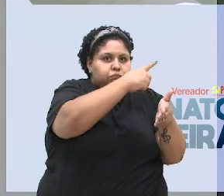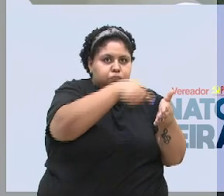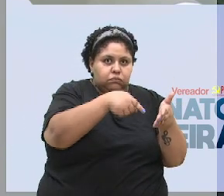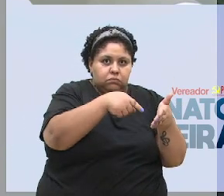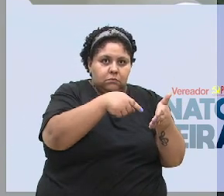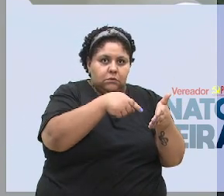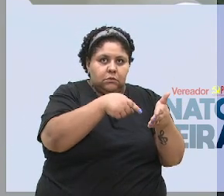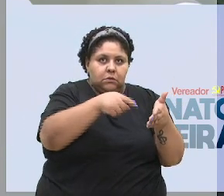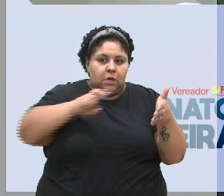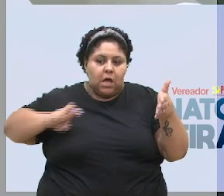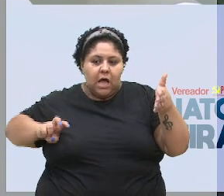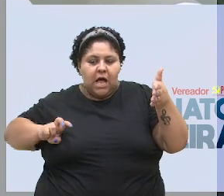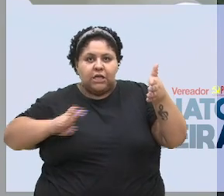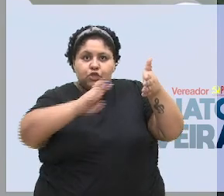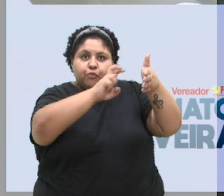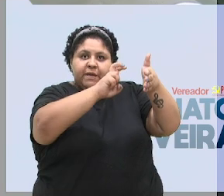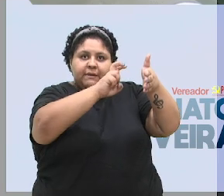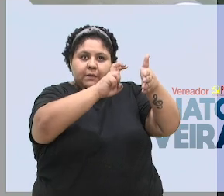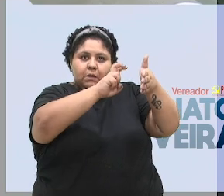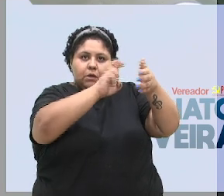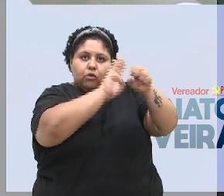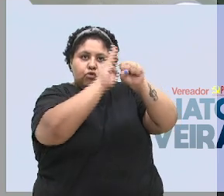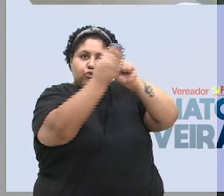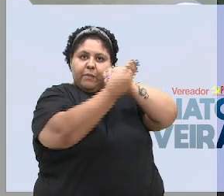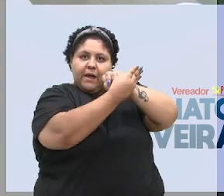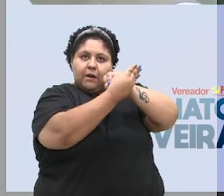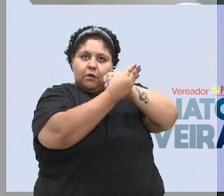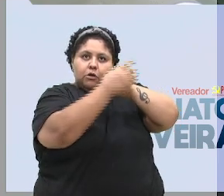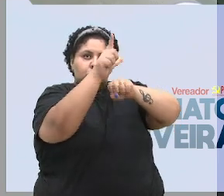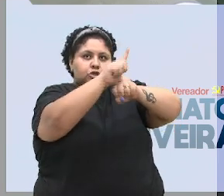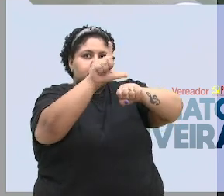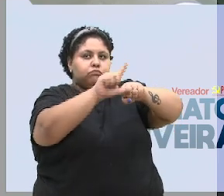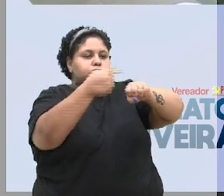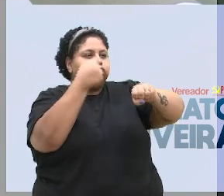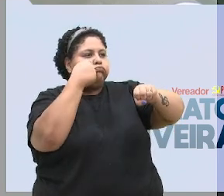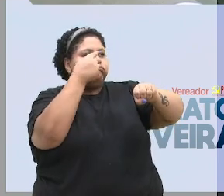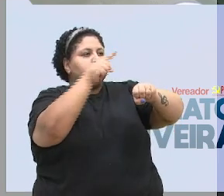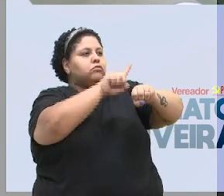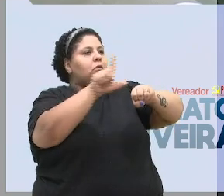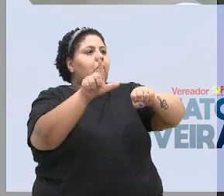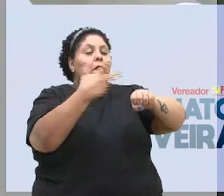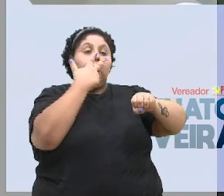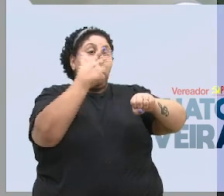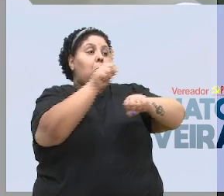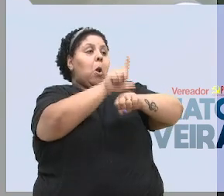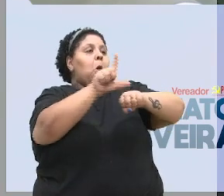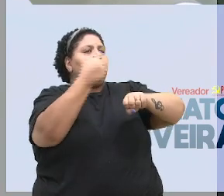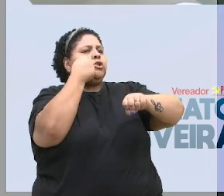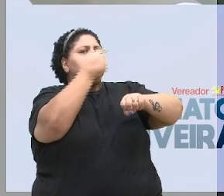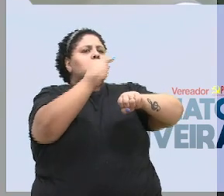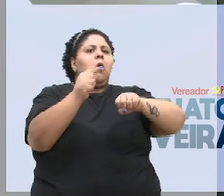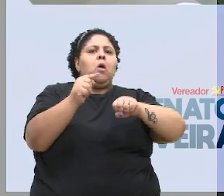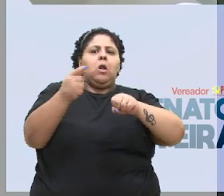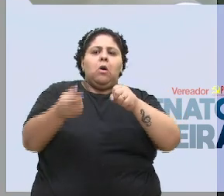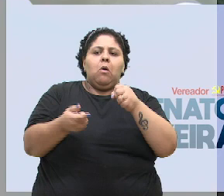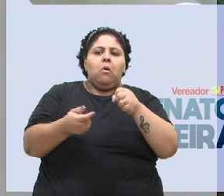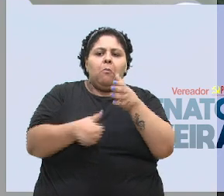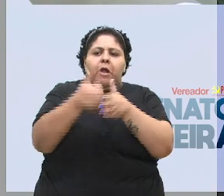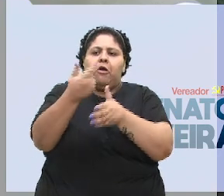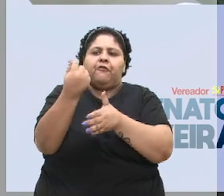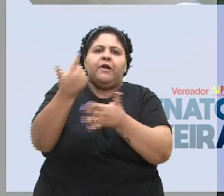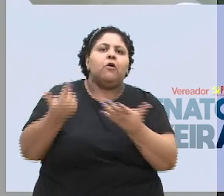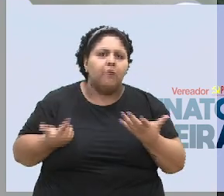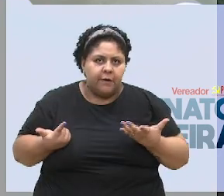A subida do Fátima, essa é a nossa vitrine. Quando tu vai numa loja, tu olha na vitrine, né? Para ver onde é que está as promoções, principalmente no meu caso, né? A gente vai ver as promoções,